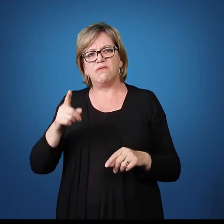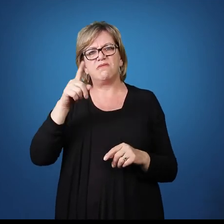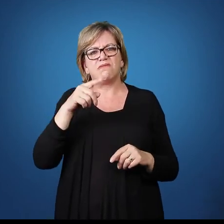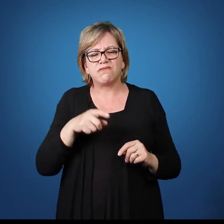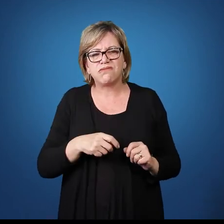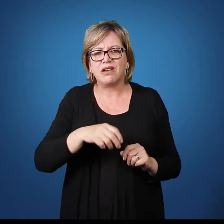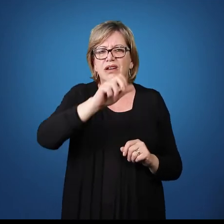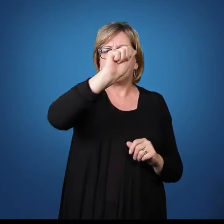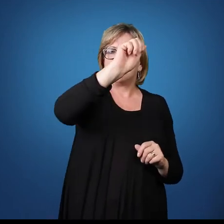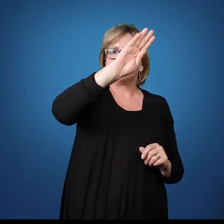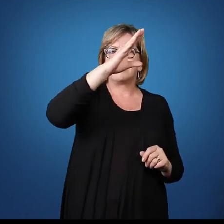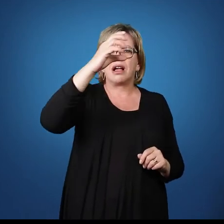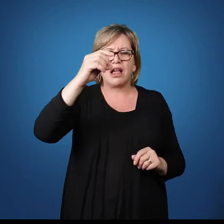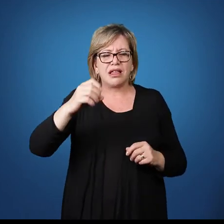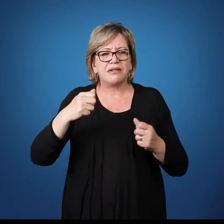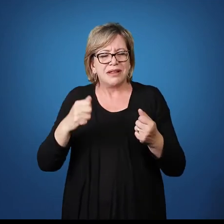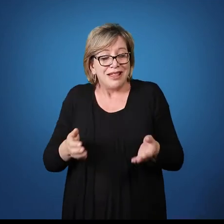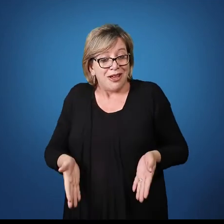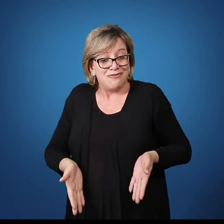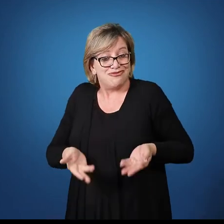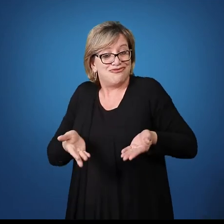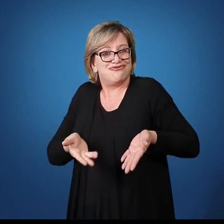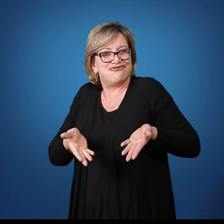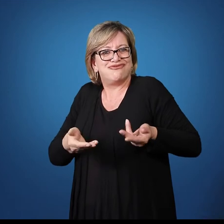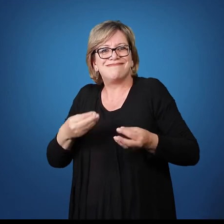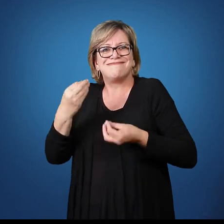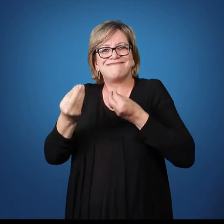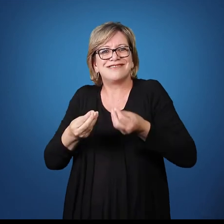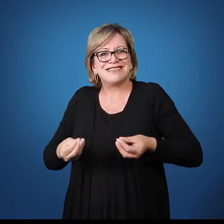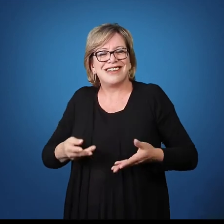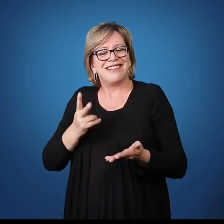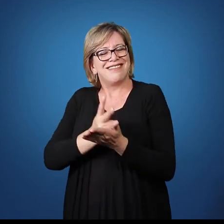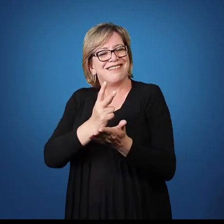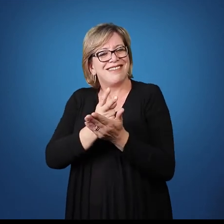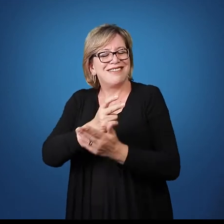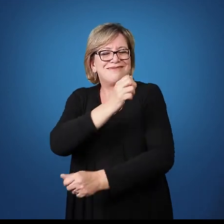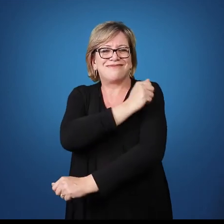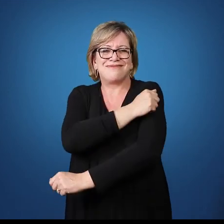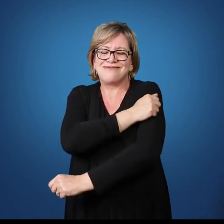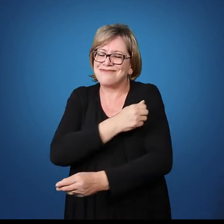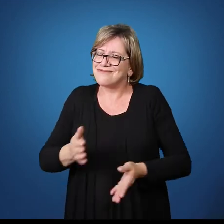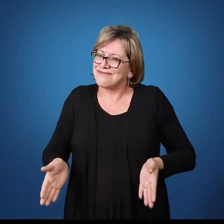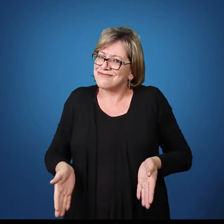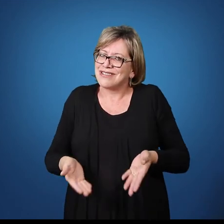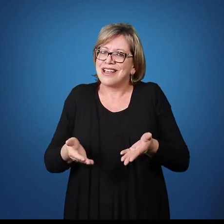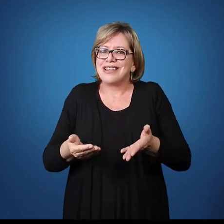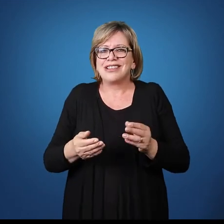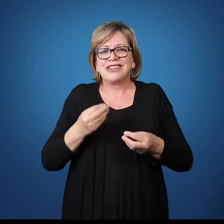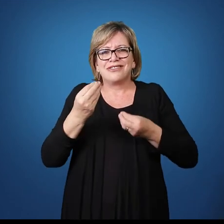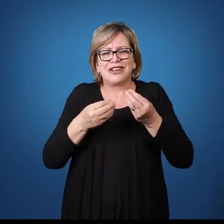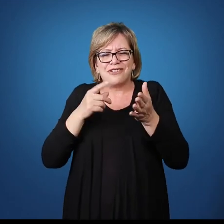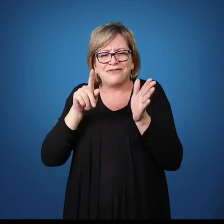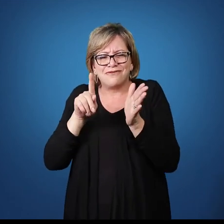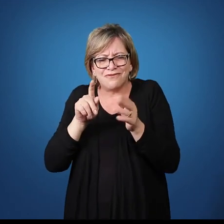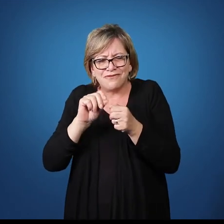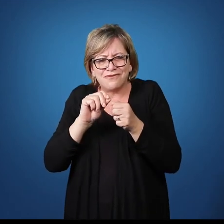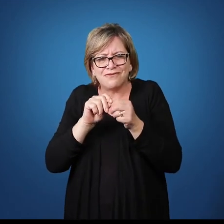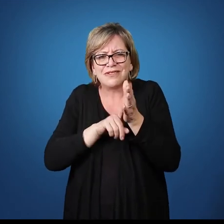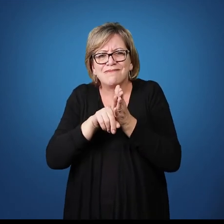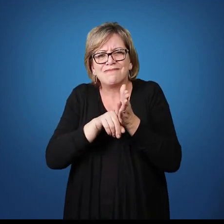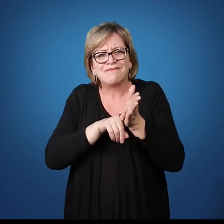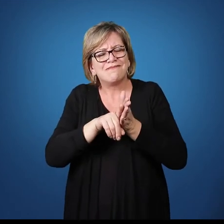que impulsione, ou seja, eu preciso incentivar o meu aluno através de pesquisa,